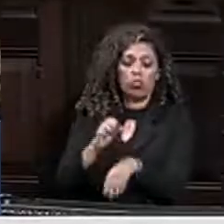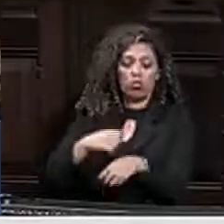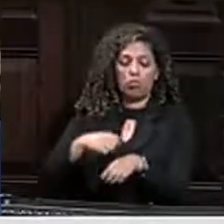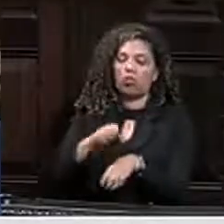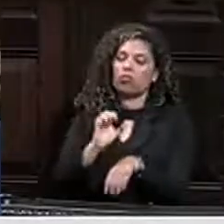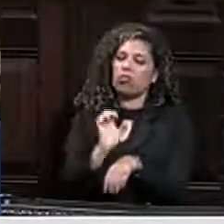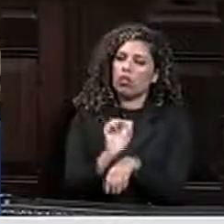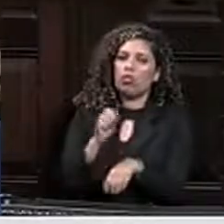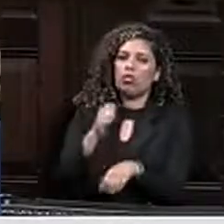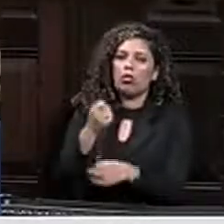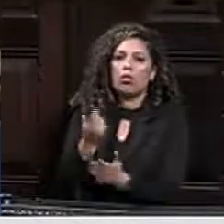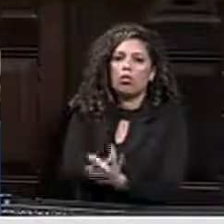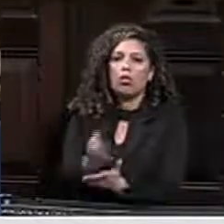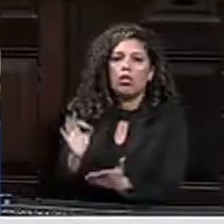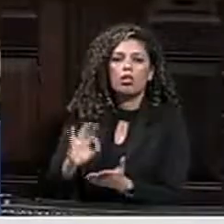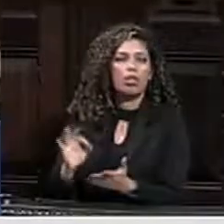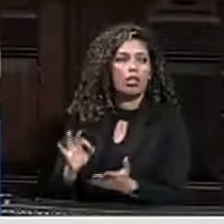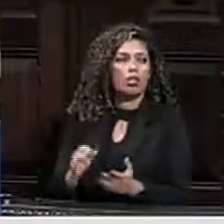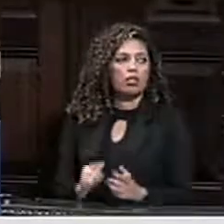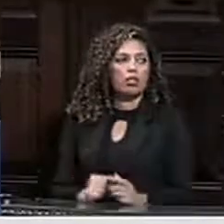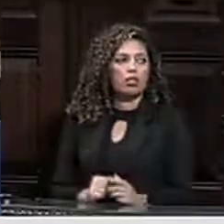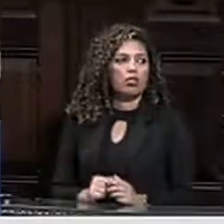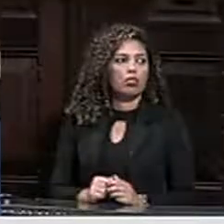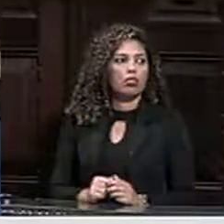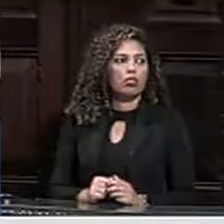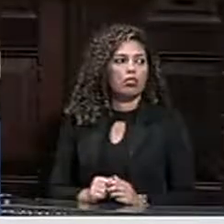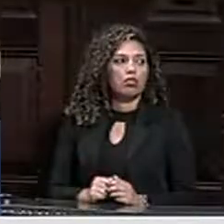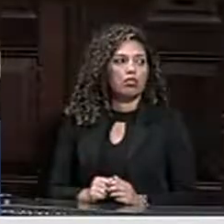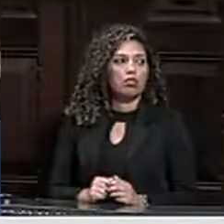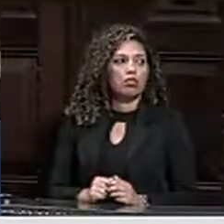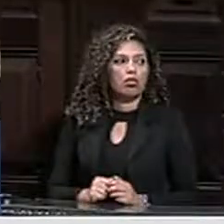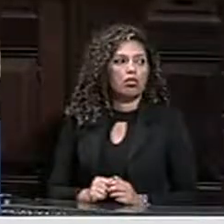são dadas às empresas. Isso daqui é um benefício fiscal